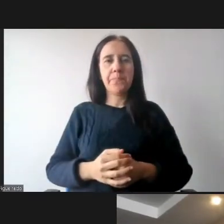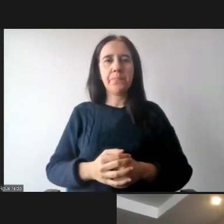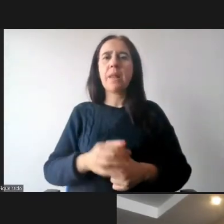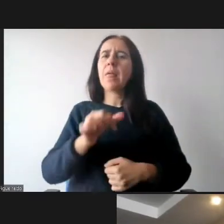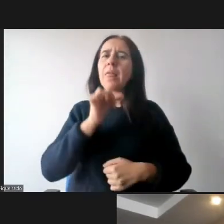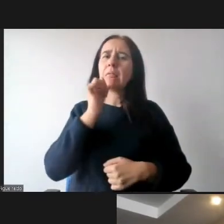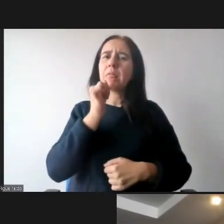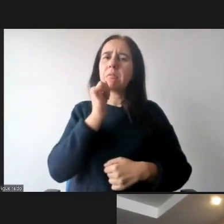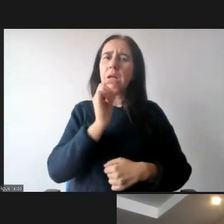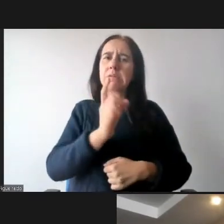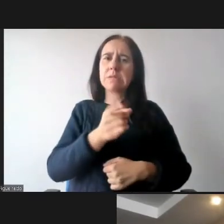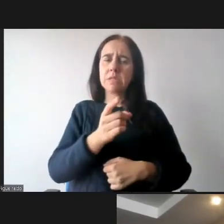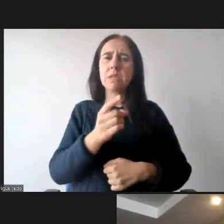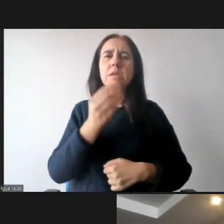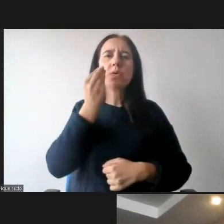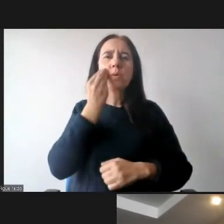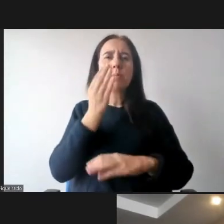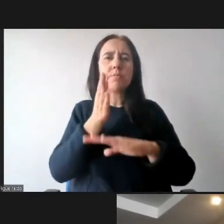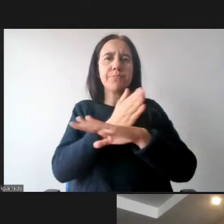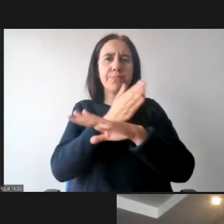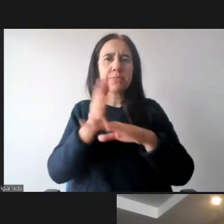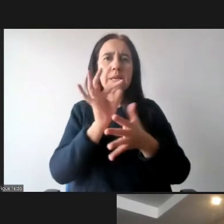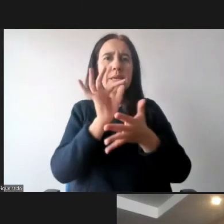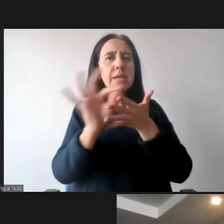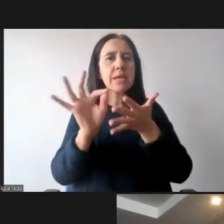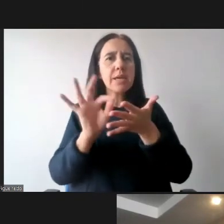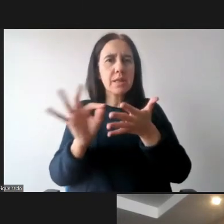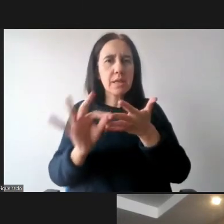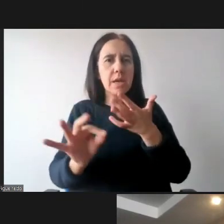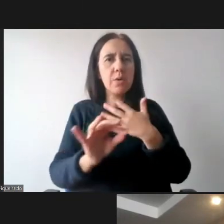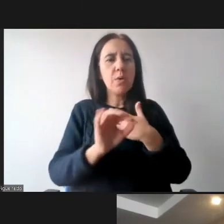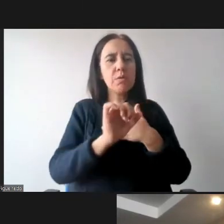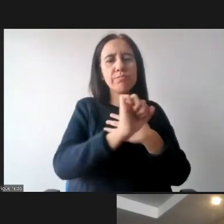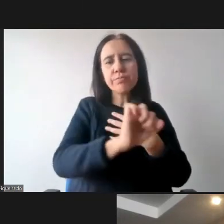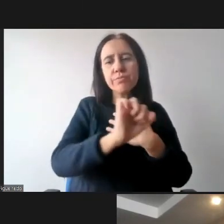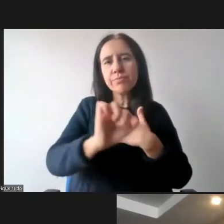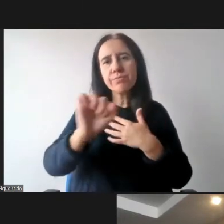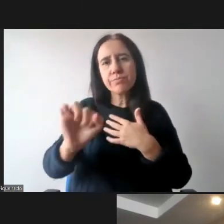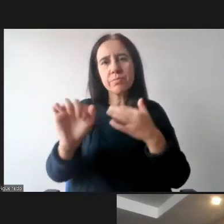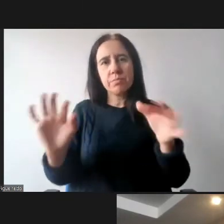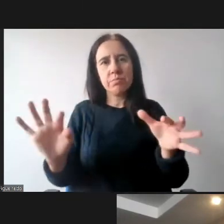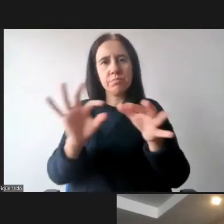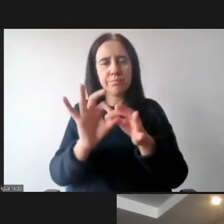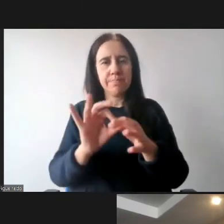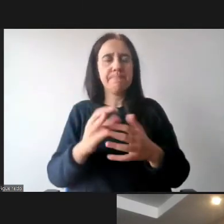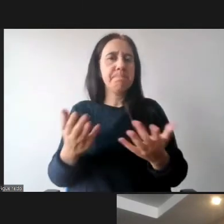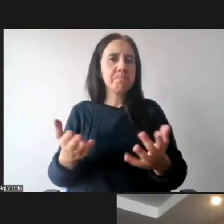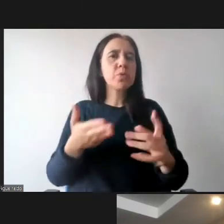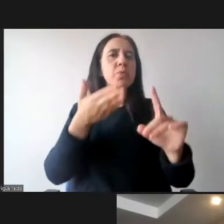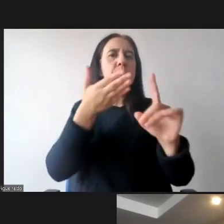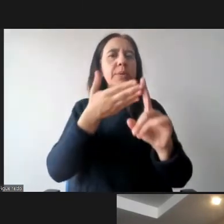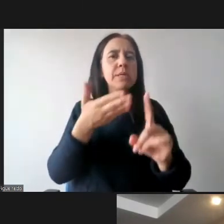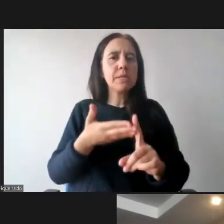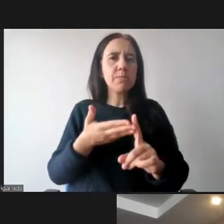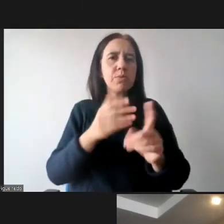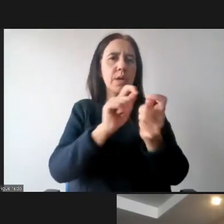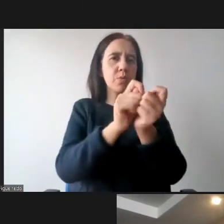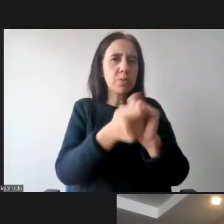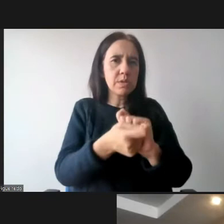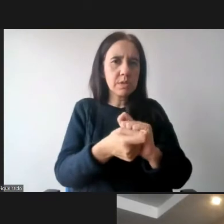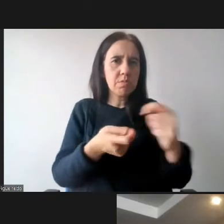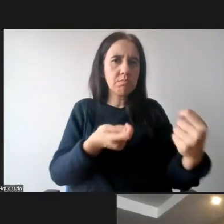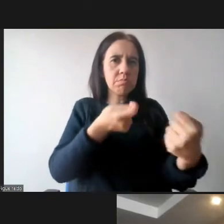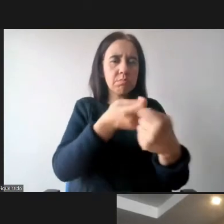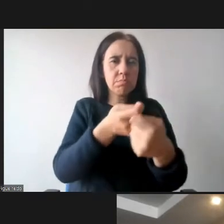Tradicionalmente é decomposto em critérios ou subprincípios constitutivos. Princípio da adequação, nos termos do qual a